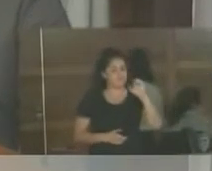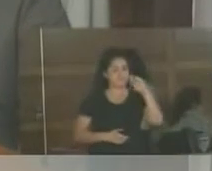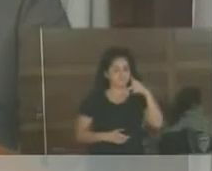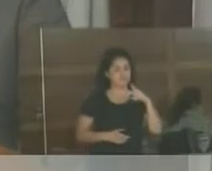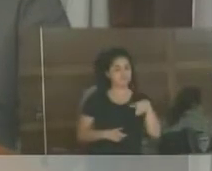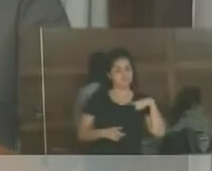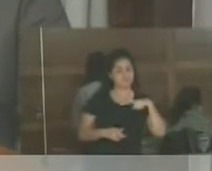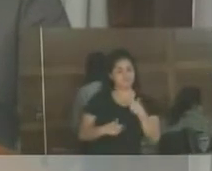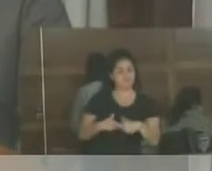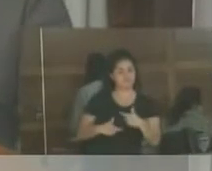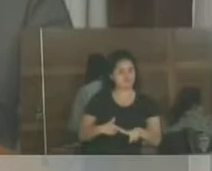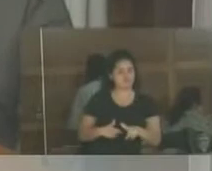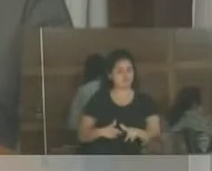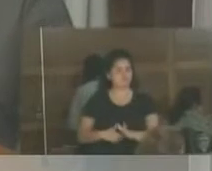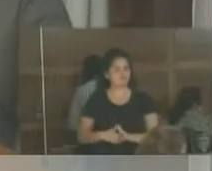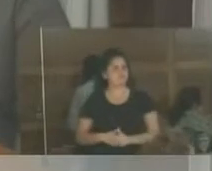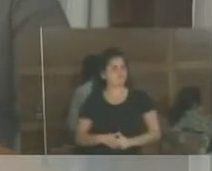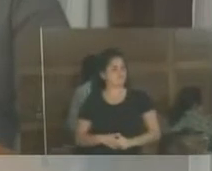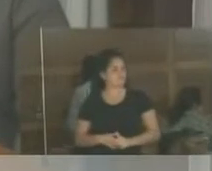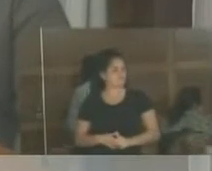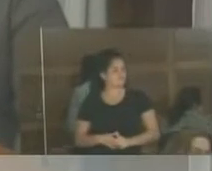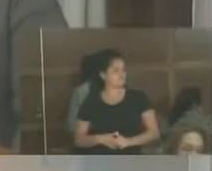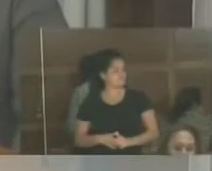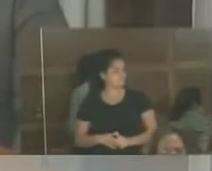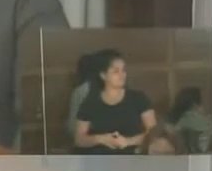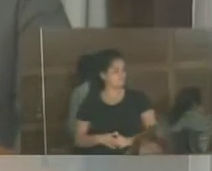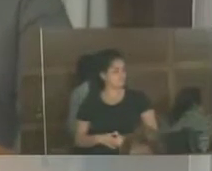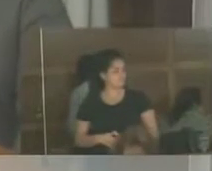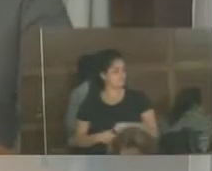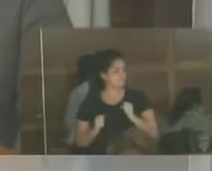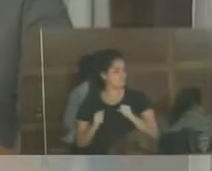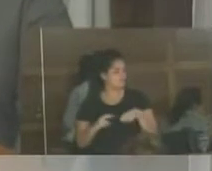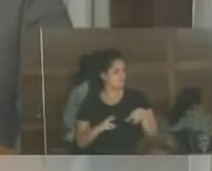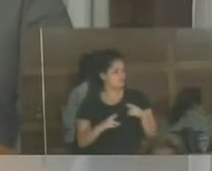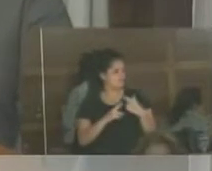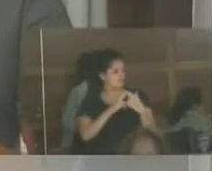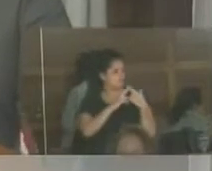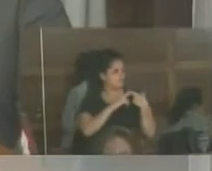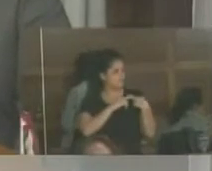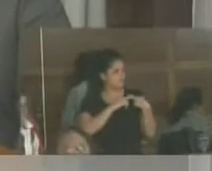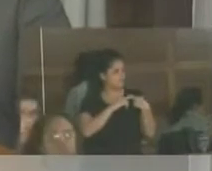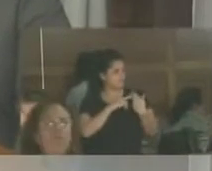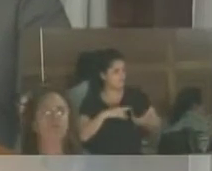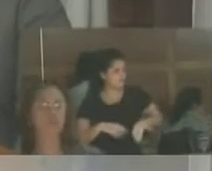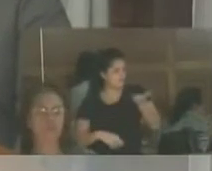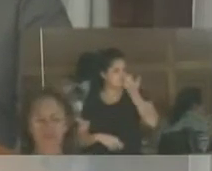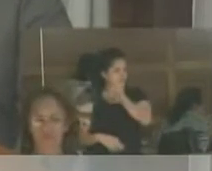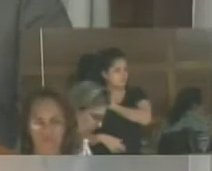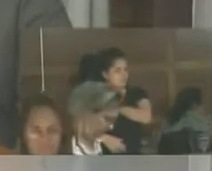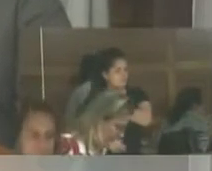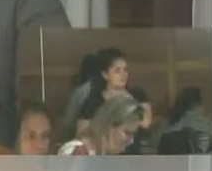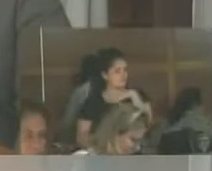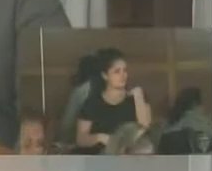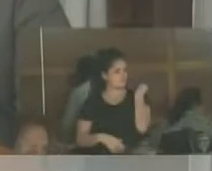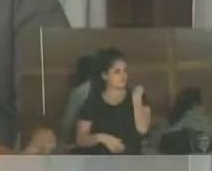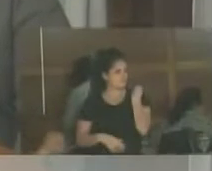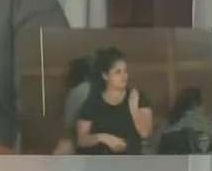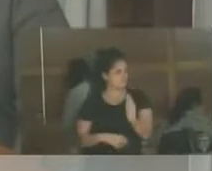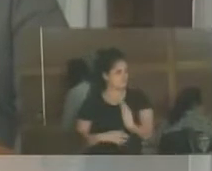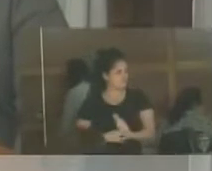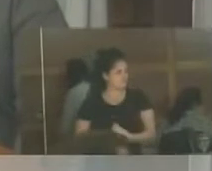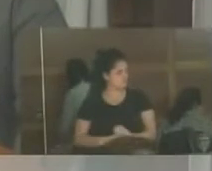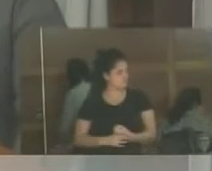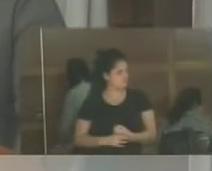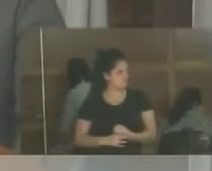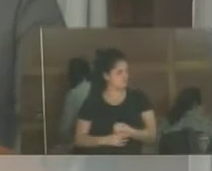por esse problema. Mesmo sendo a depressão responsável pela grande maioria dos casos. E é algo tão complexo,